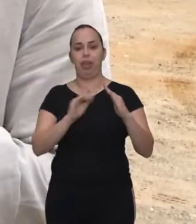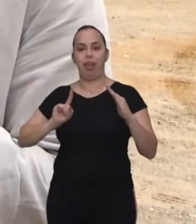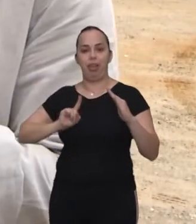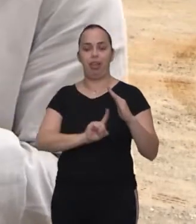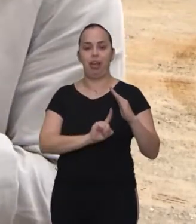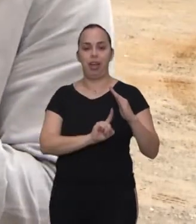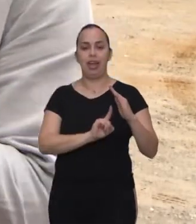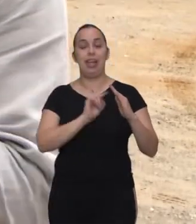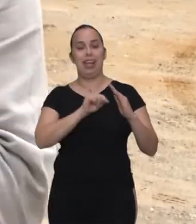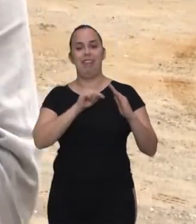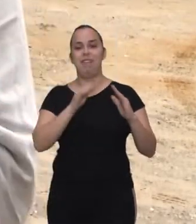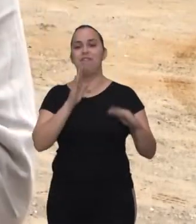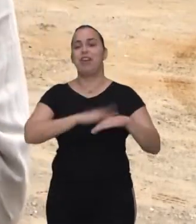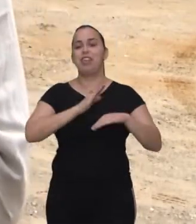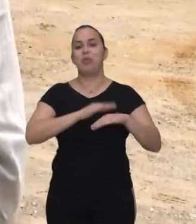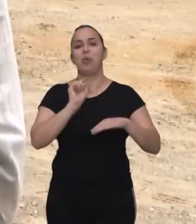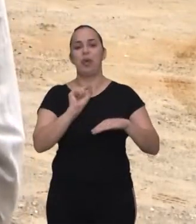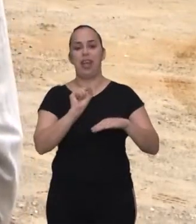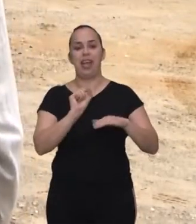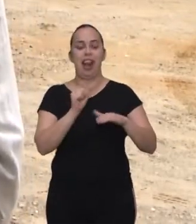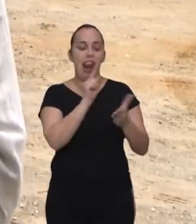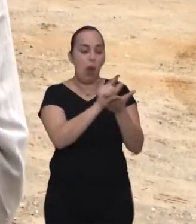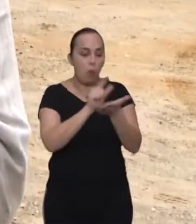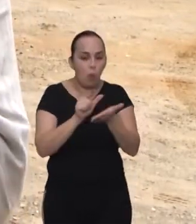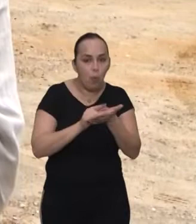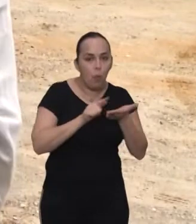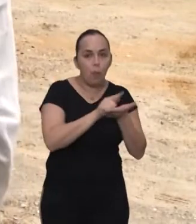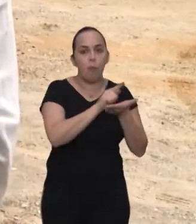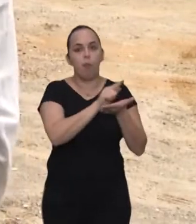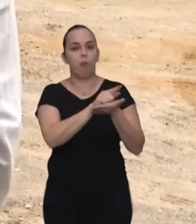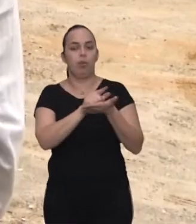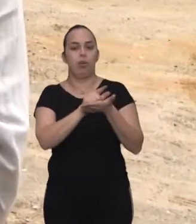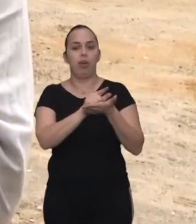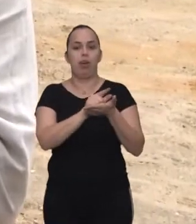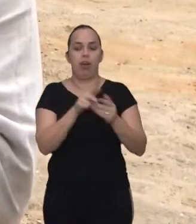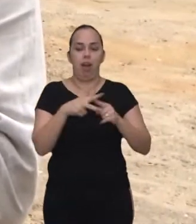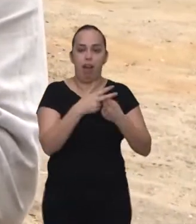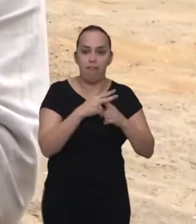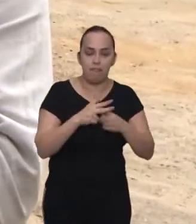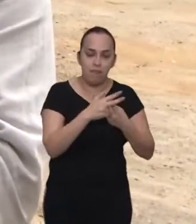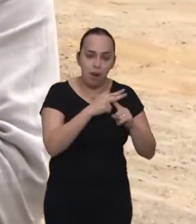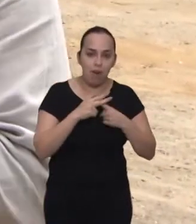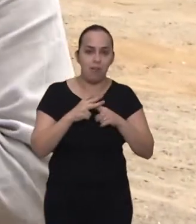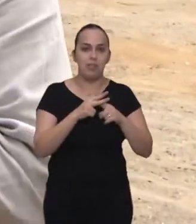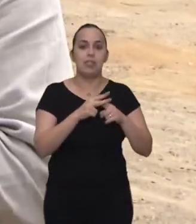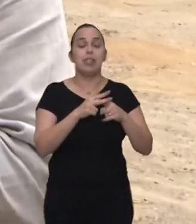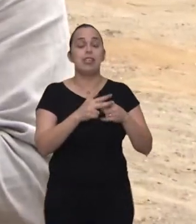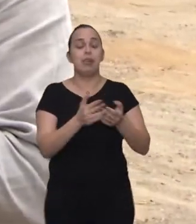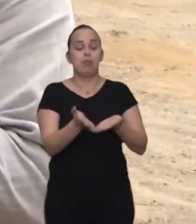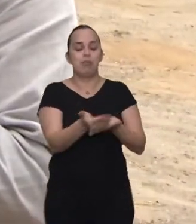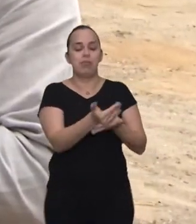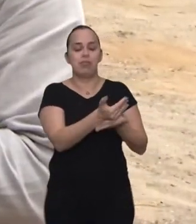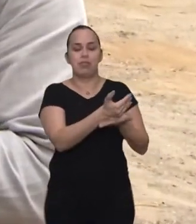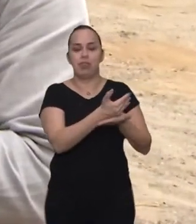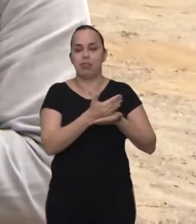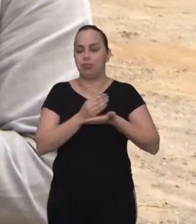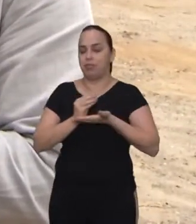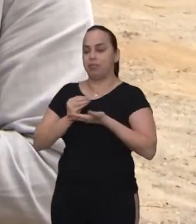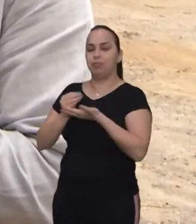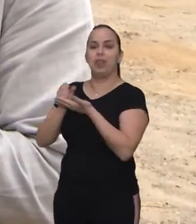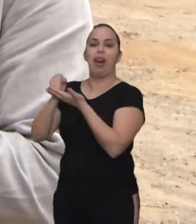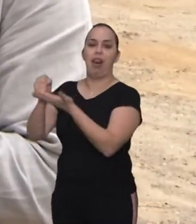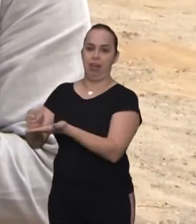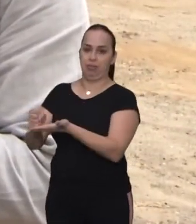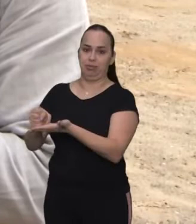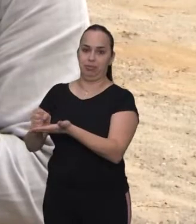eu tava acaba fazendo acabou fazendo mais ou menos assim limpeza nas suas residências né na pequena você formas então